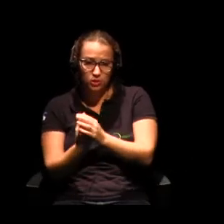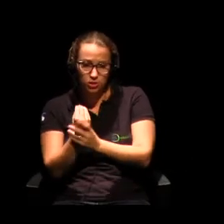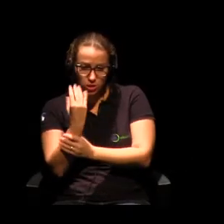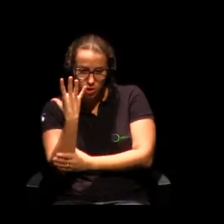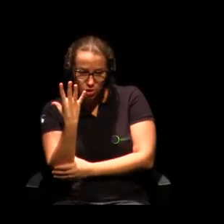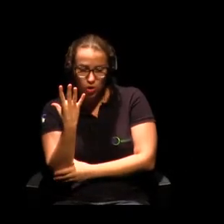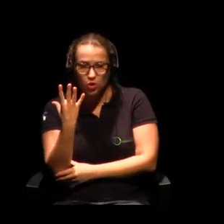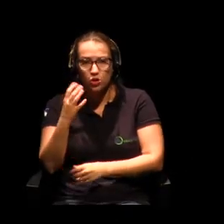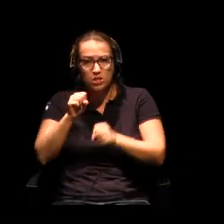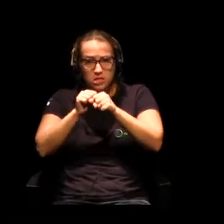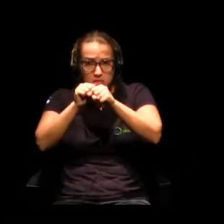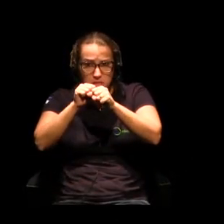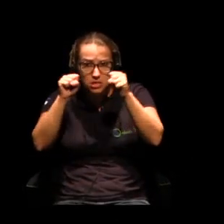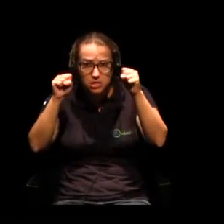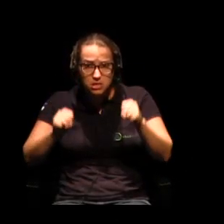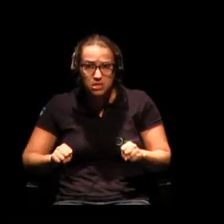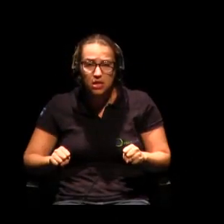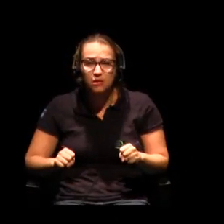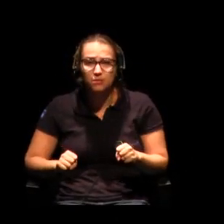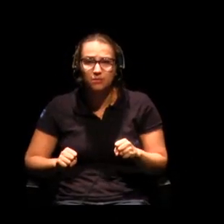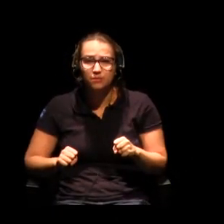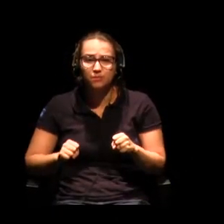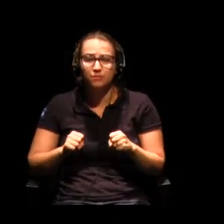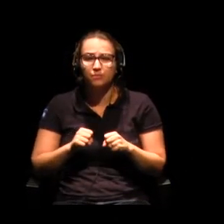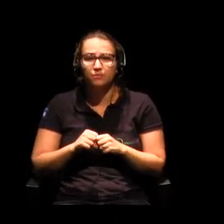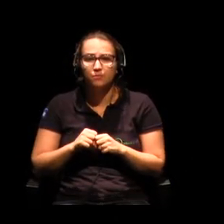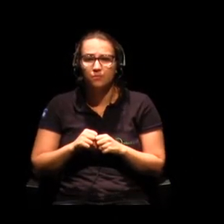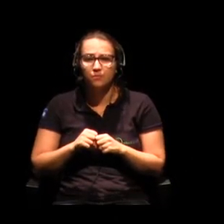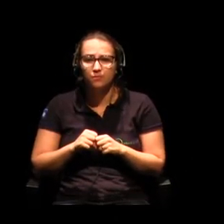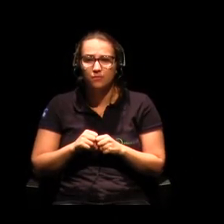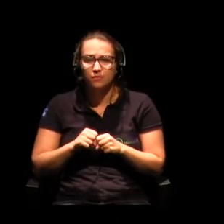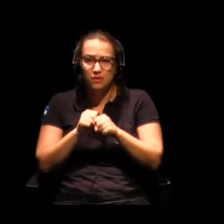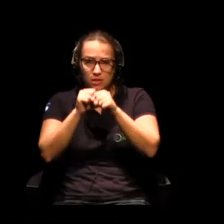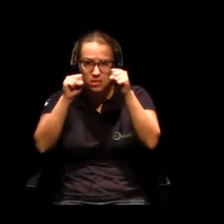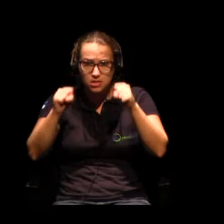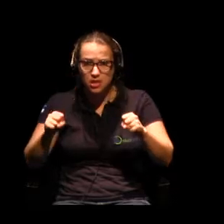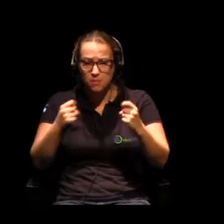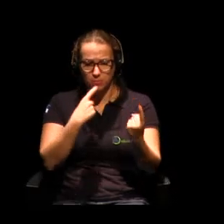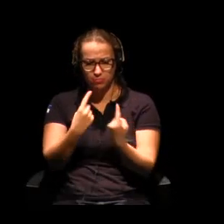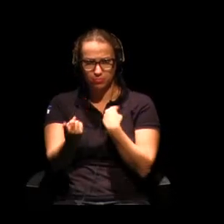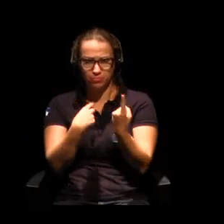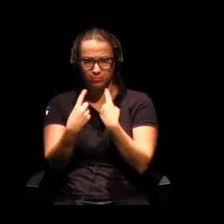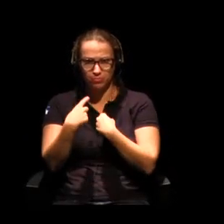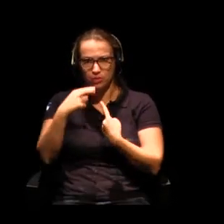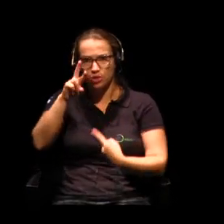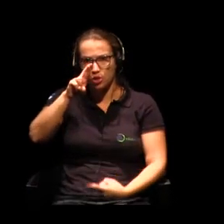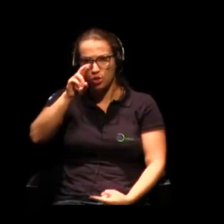um general importante que criou o sistema de